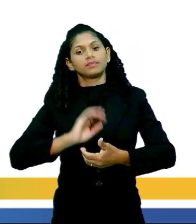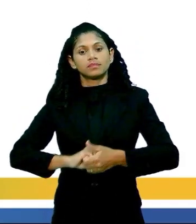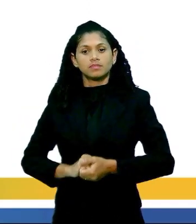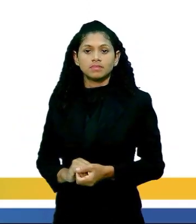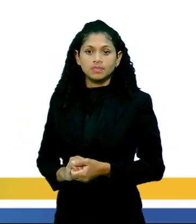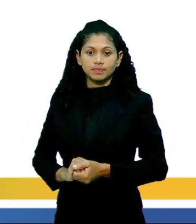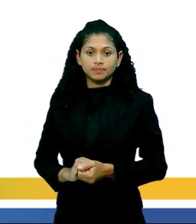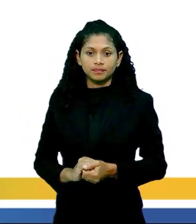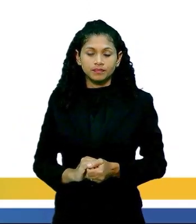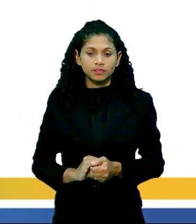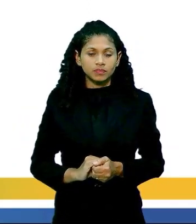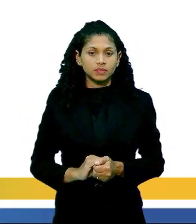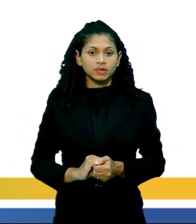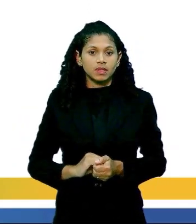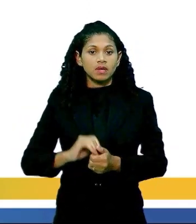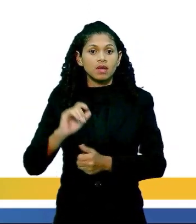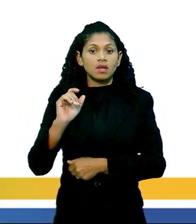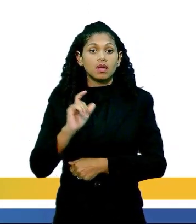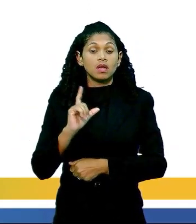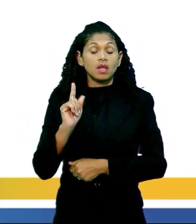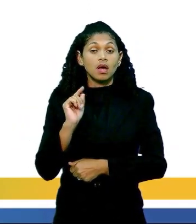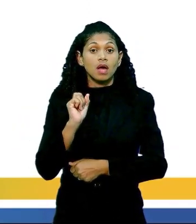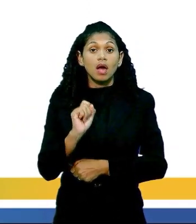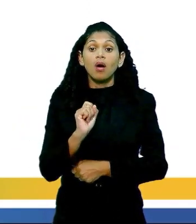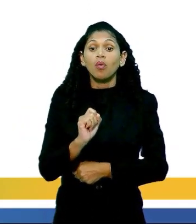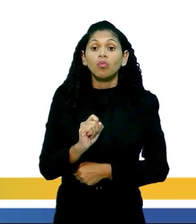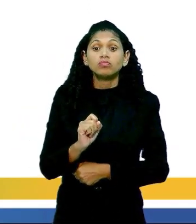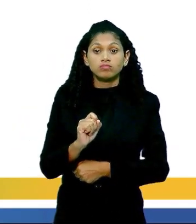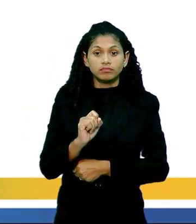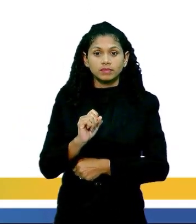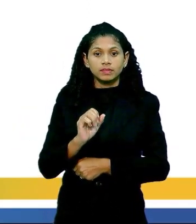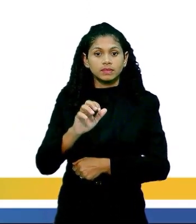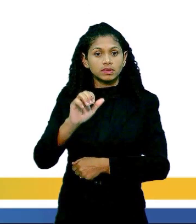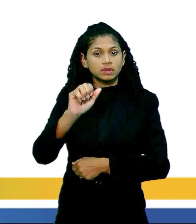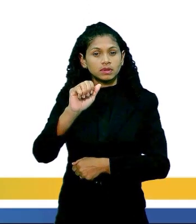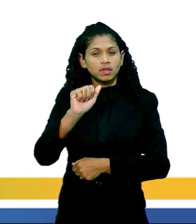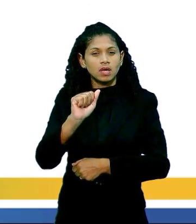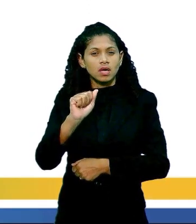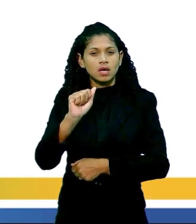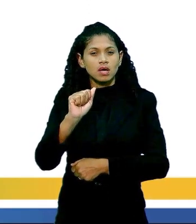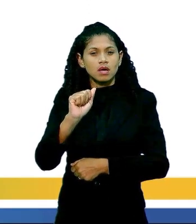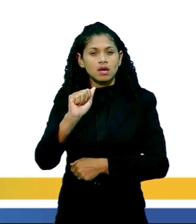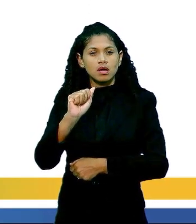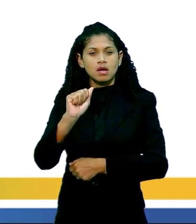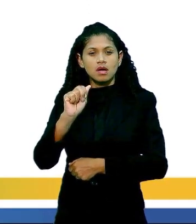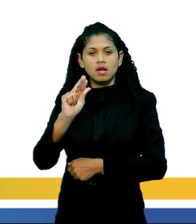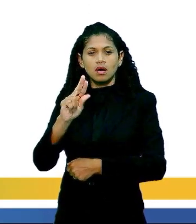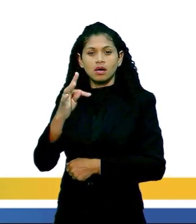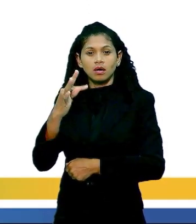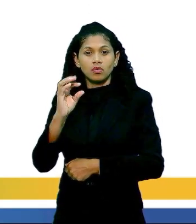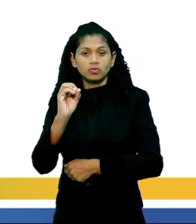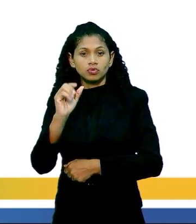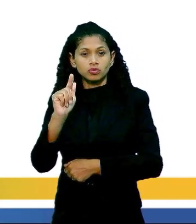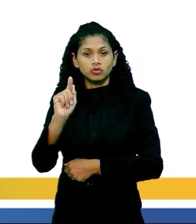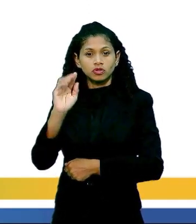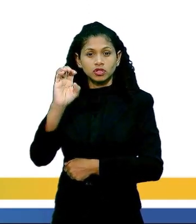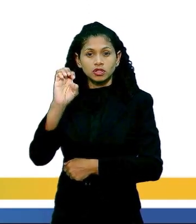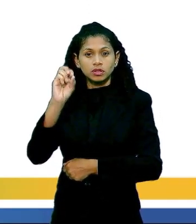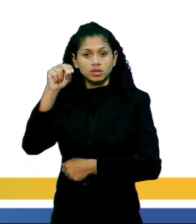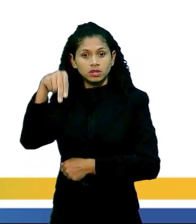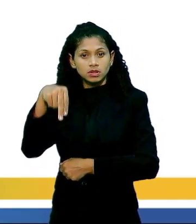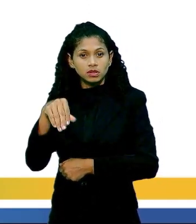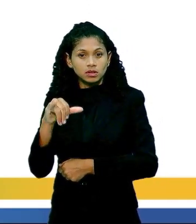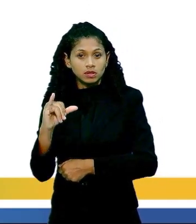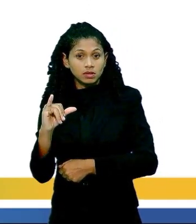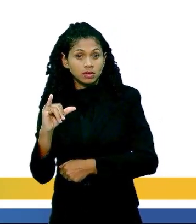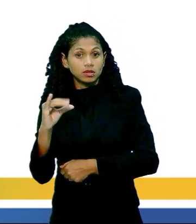é em autogênica e halogênica. Eu não entendo o que é isso, professor. O que é